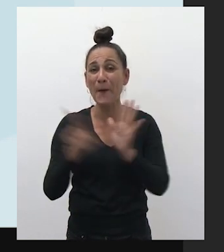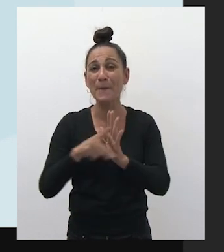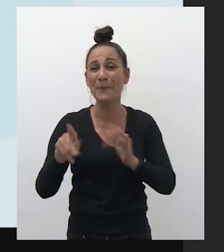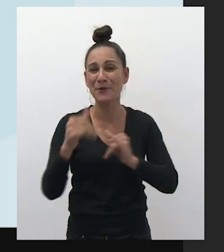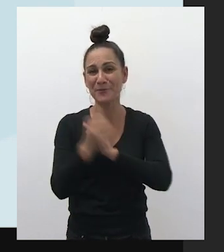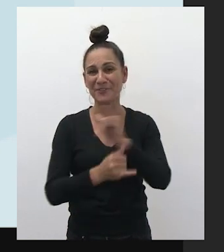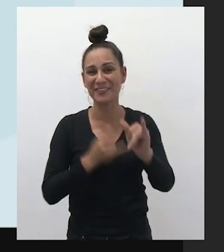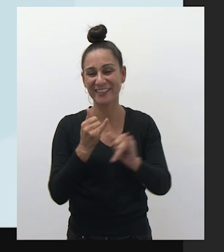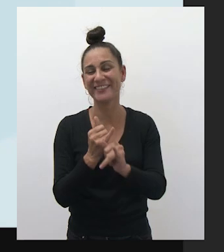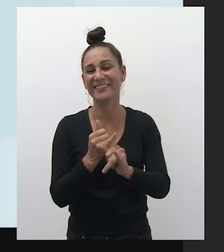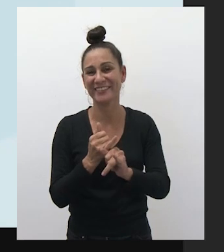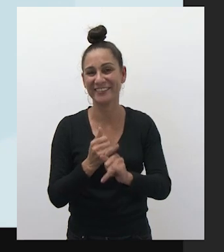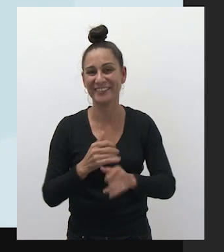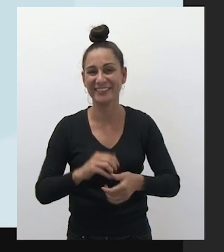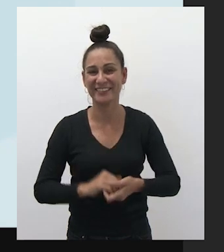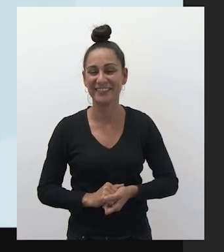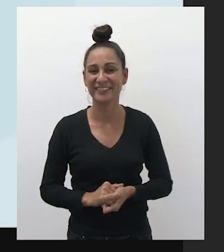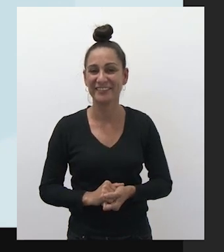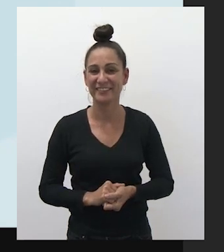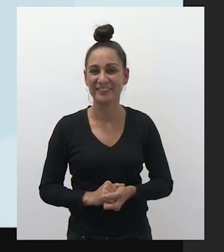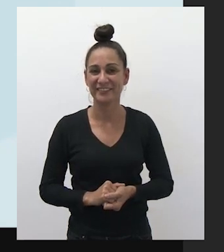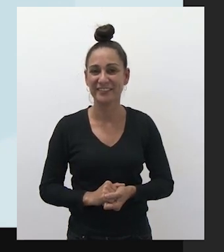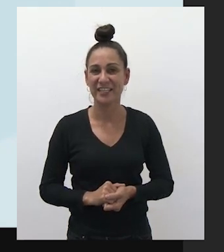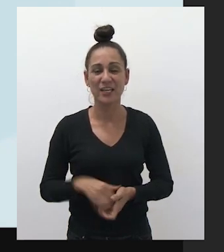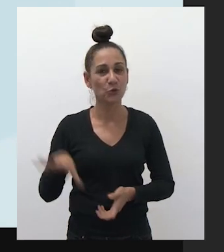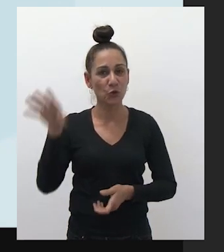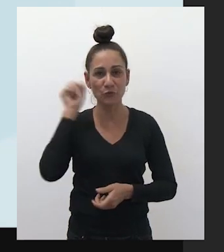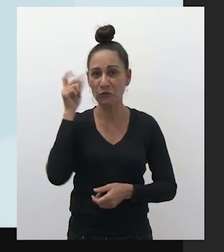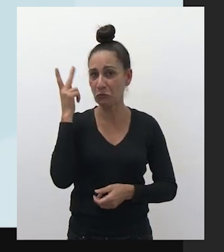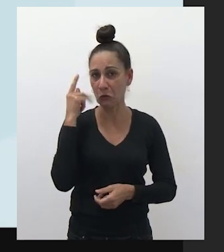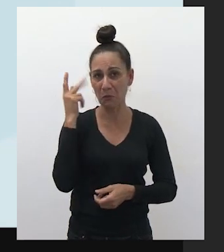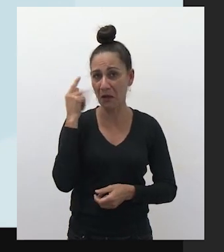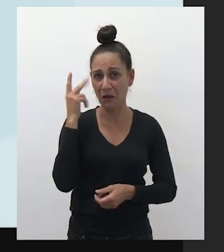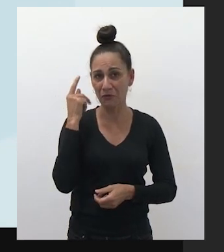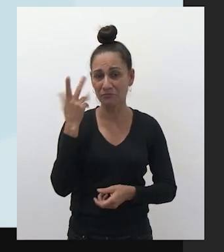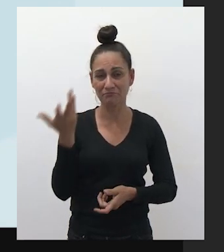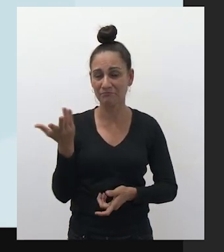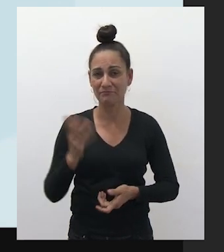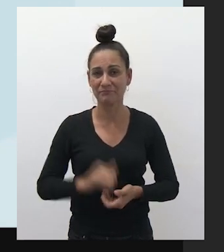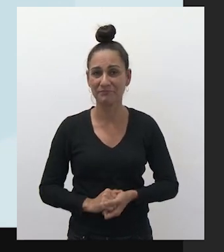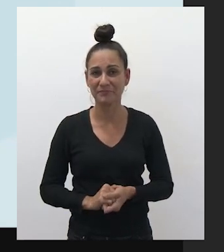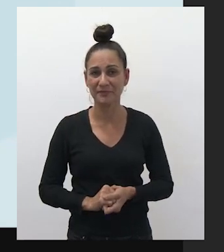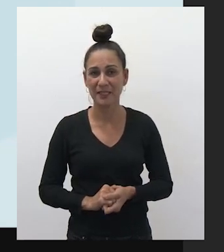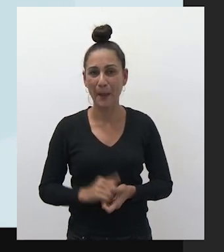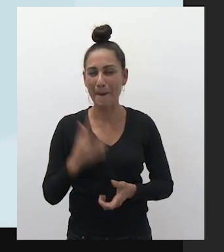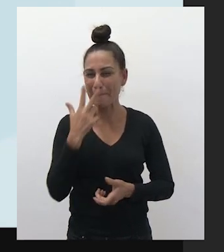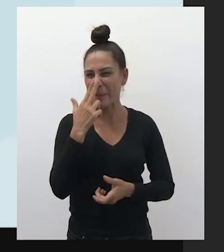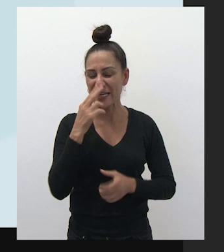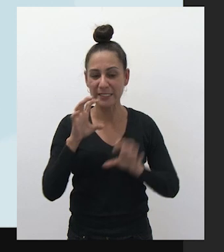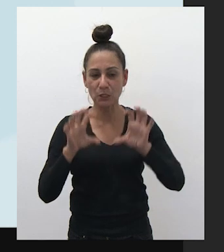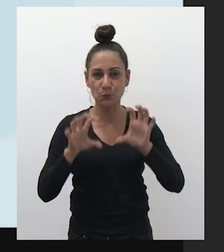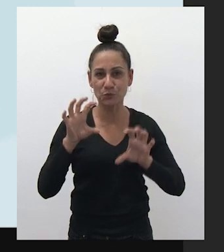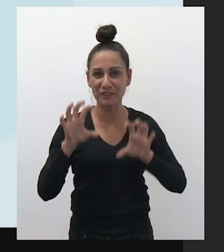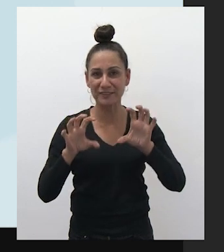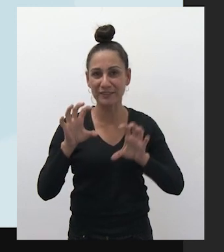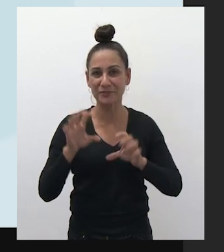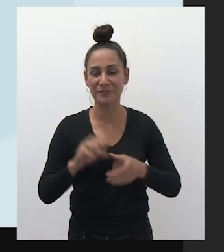ouvindo. Tô te ouvindo perfeitamente, viu? Tá travando agora.